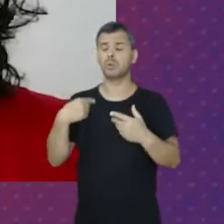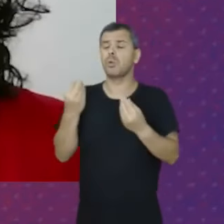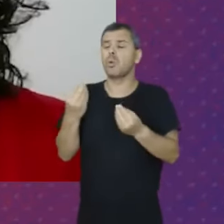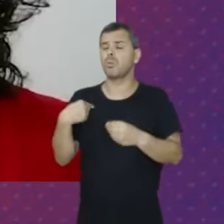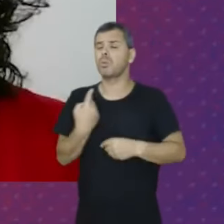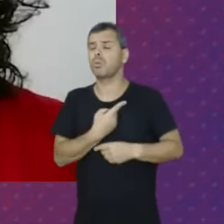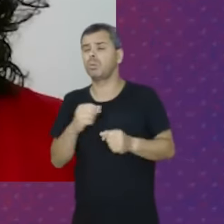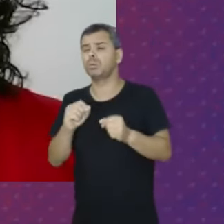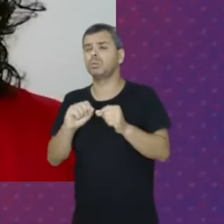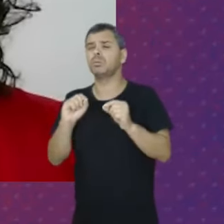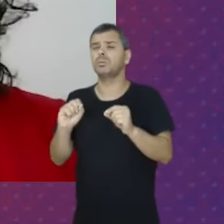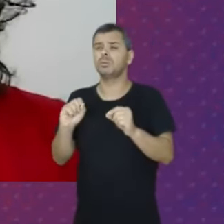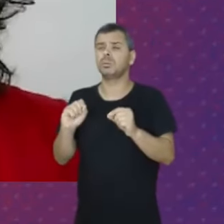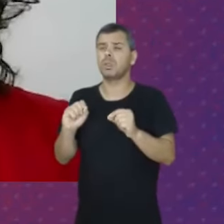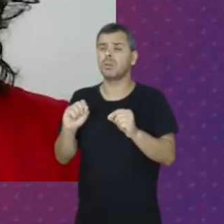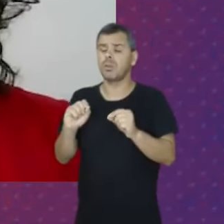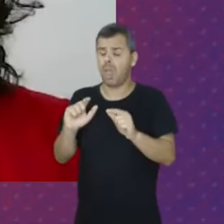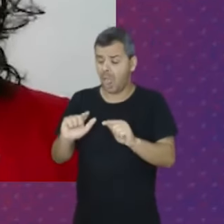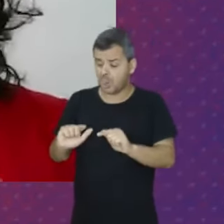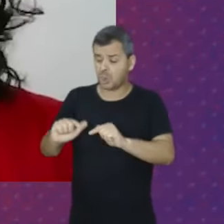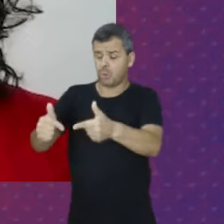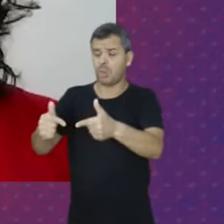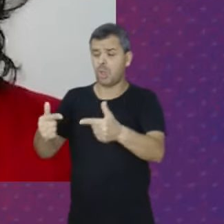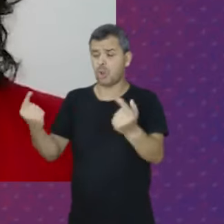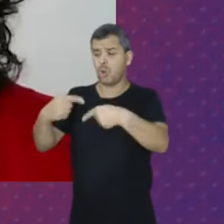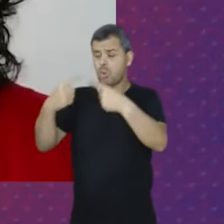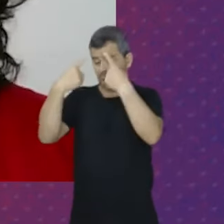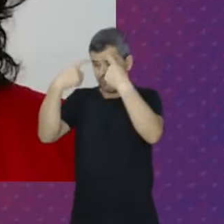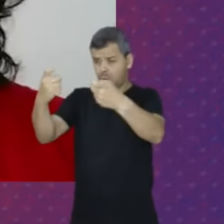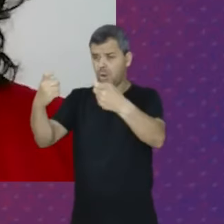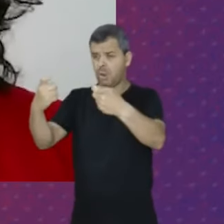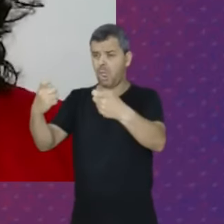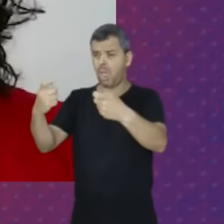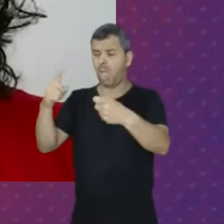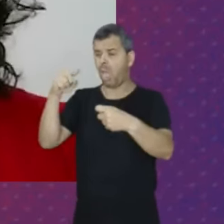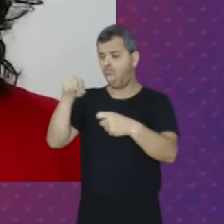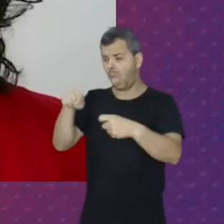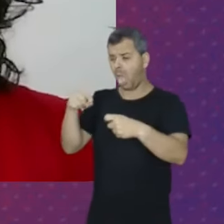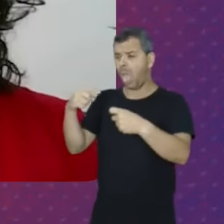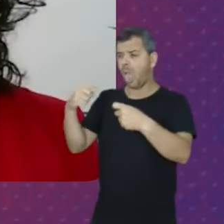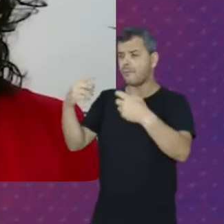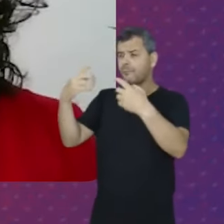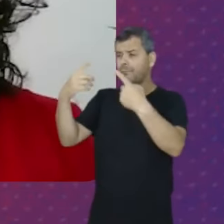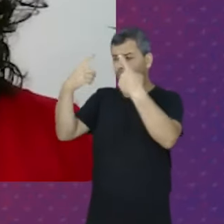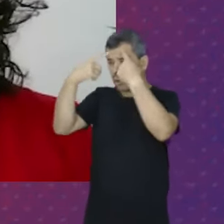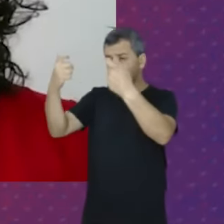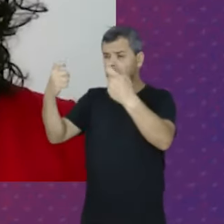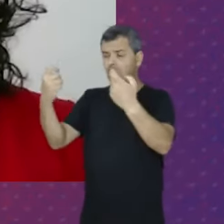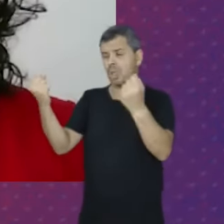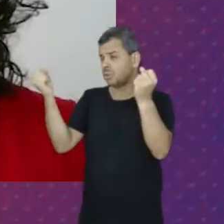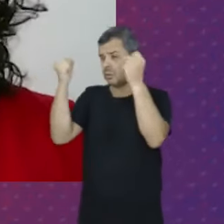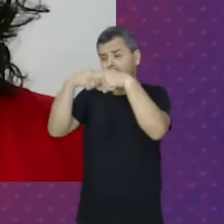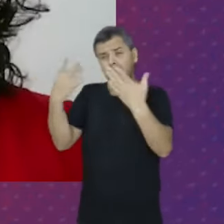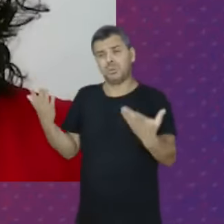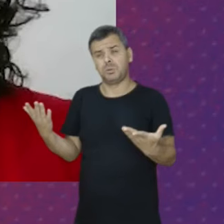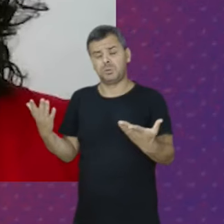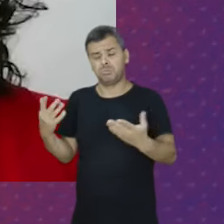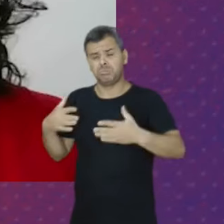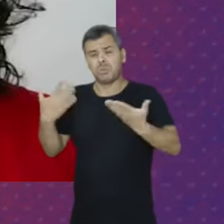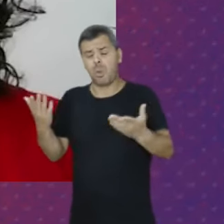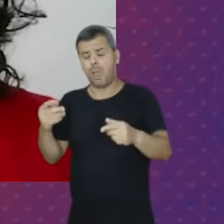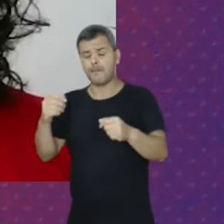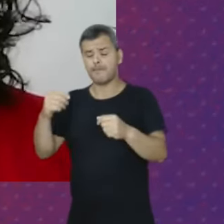como nós já falamos, o enfrentamento à violência, a violência é um fenômeno complexo, então as pessoas